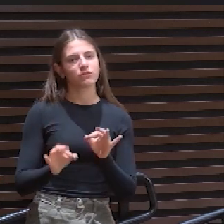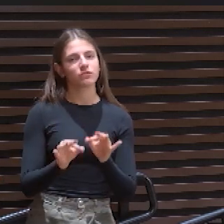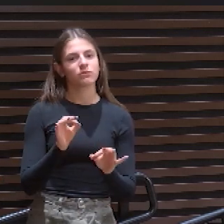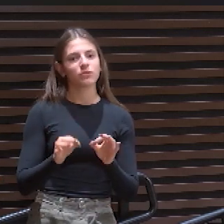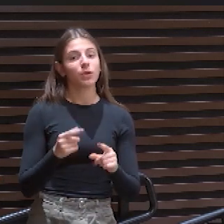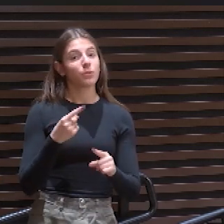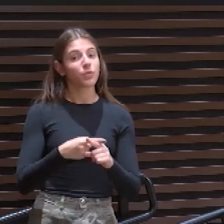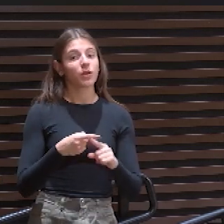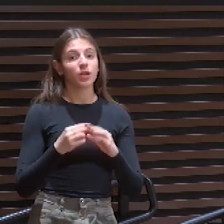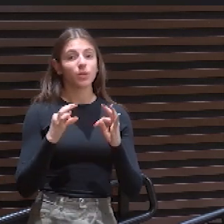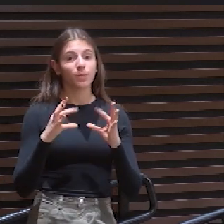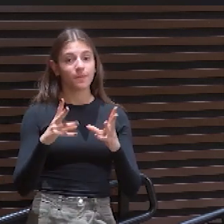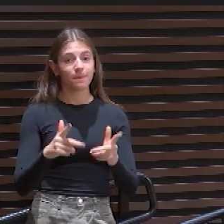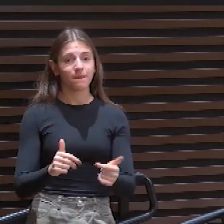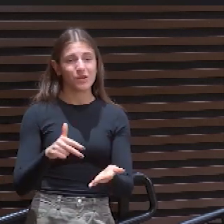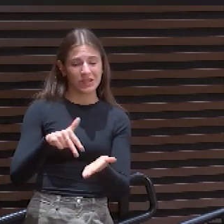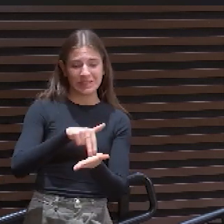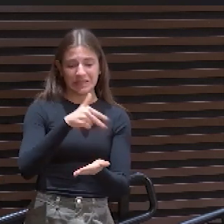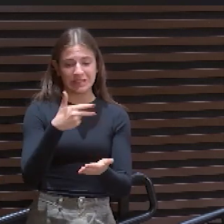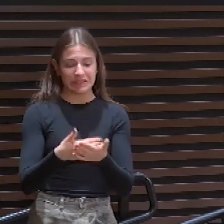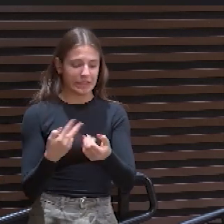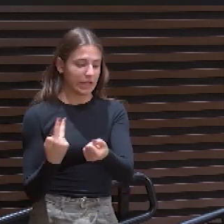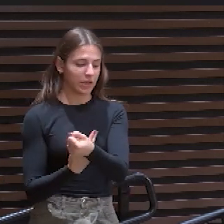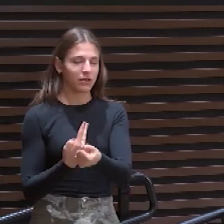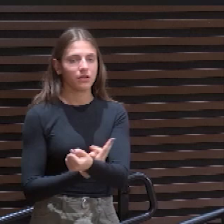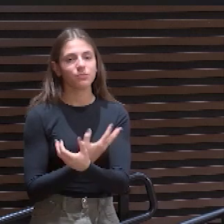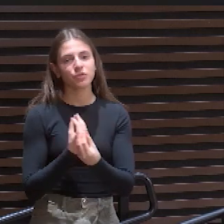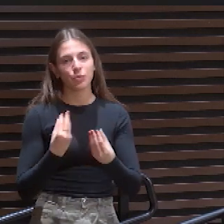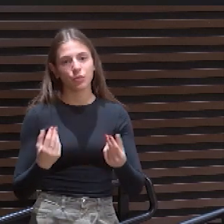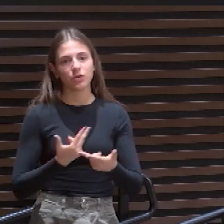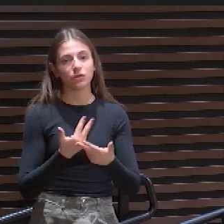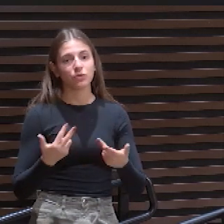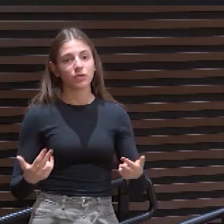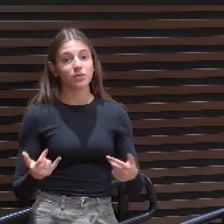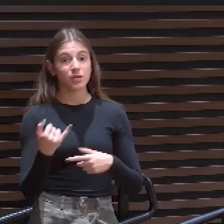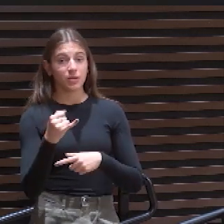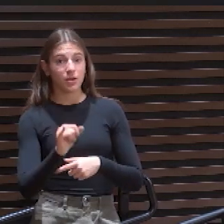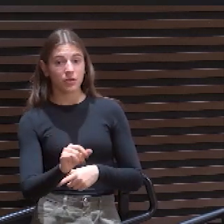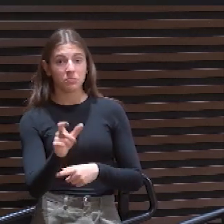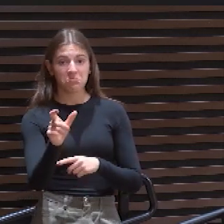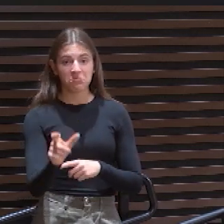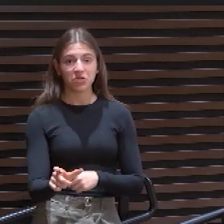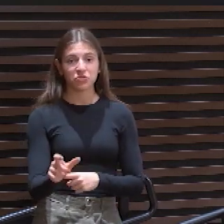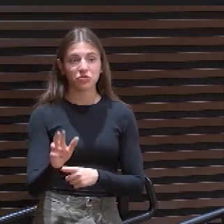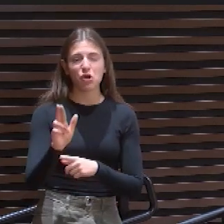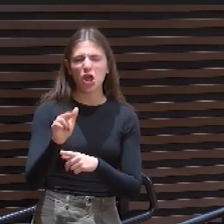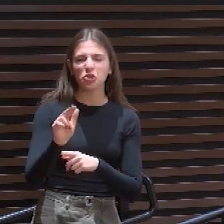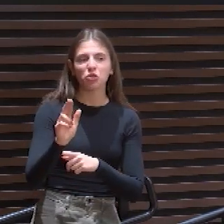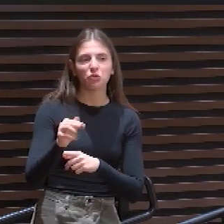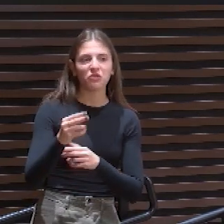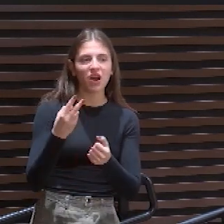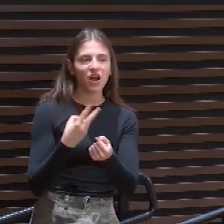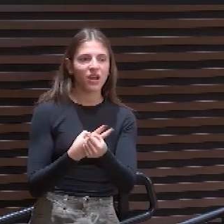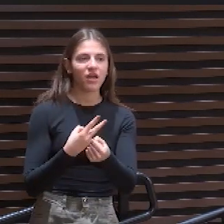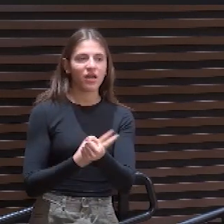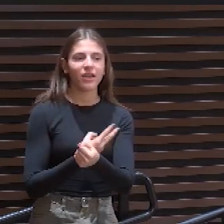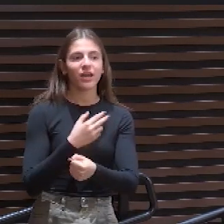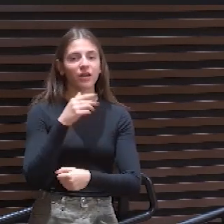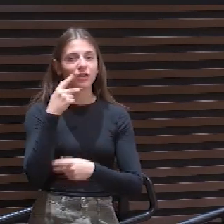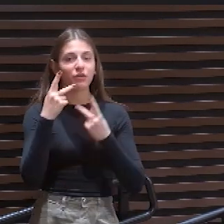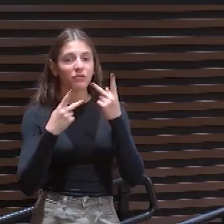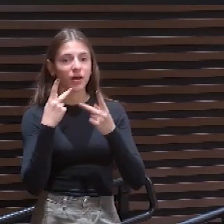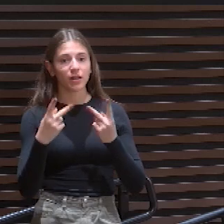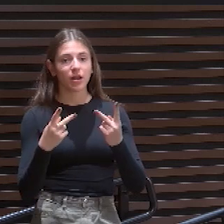todos tropeçamos em muitas coisas. Se alguém não tropeça no falar, é perfeito